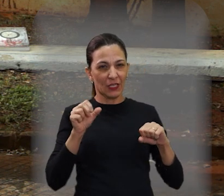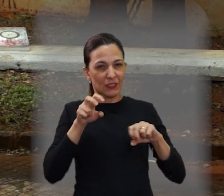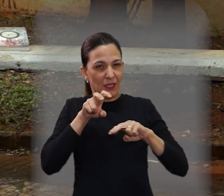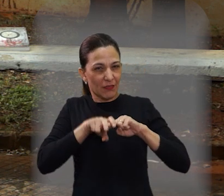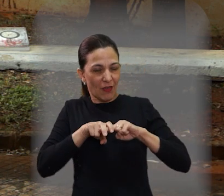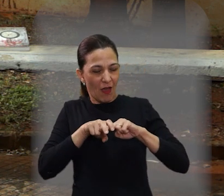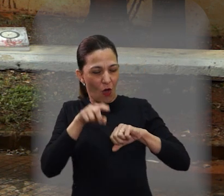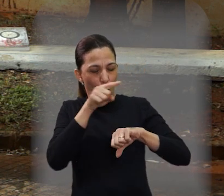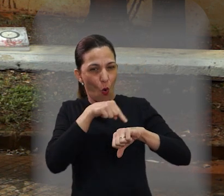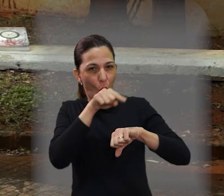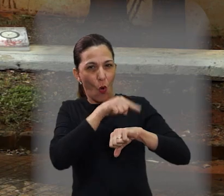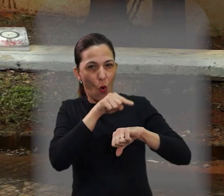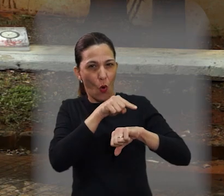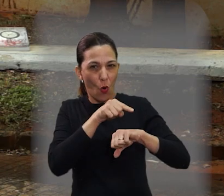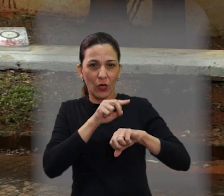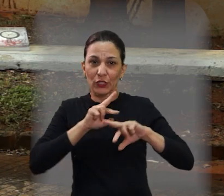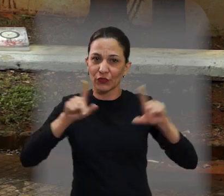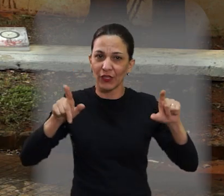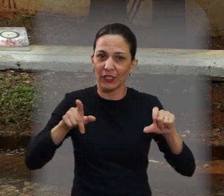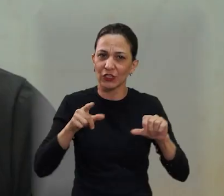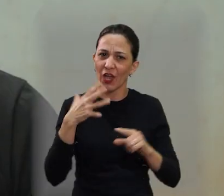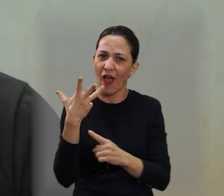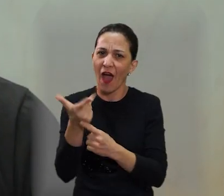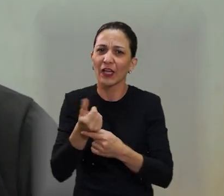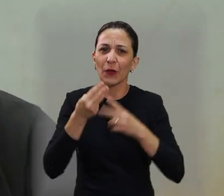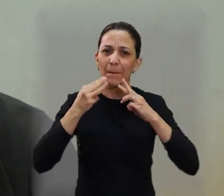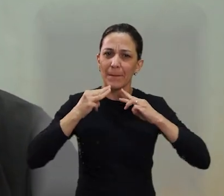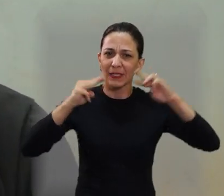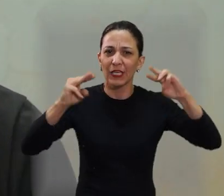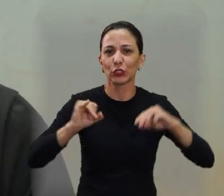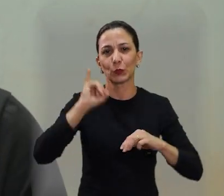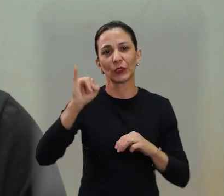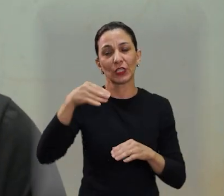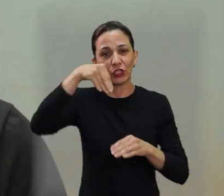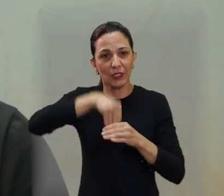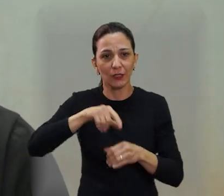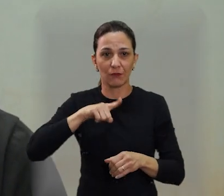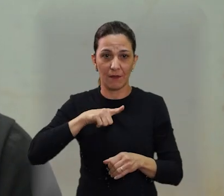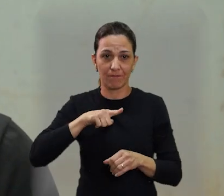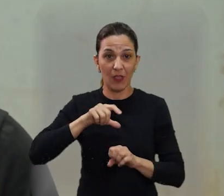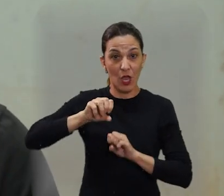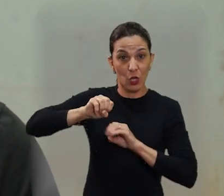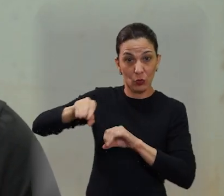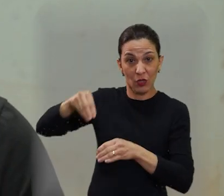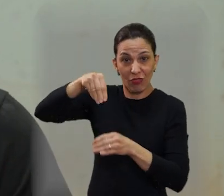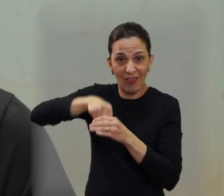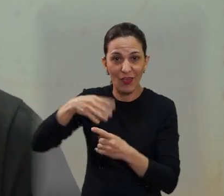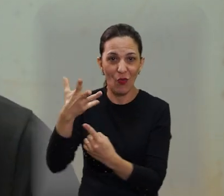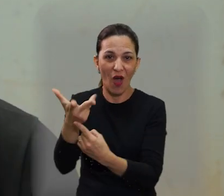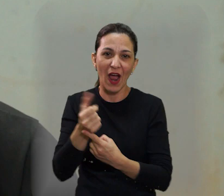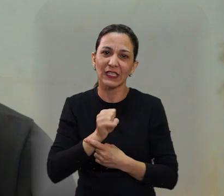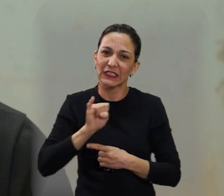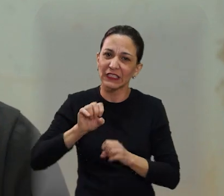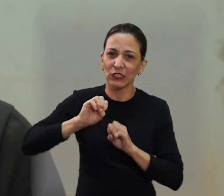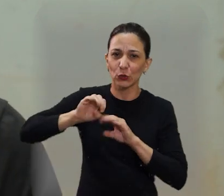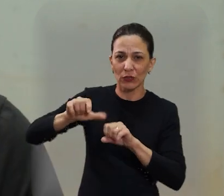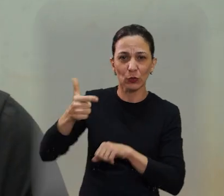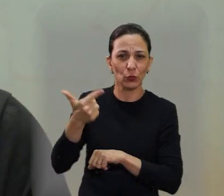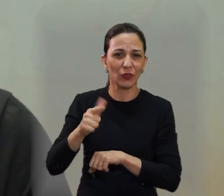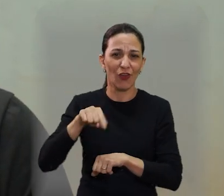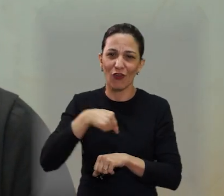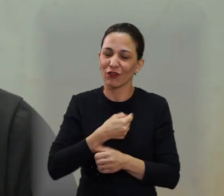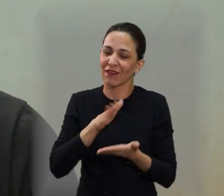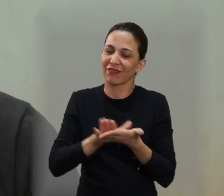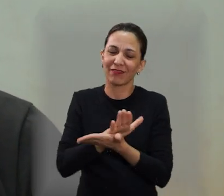passar. Não, ela tem uma mensagem importante, né? A educação faz parte da arte, né? Sem educação hoje a gente não é nada. Então eu